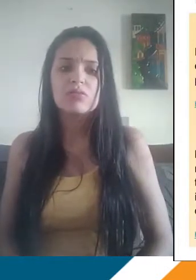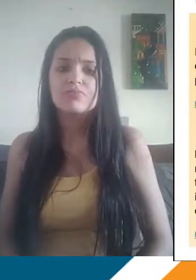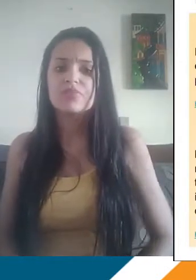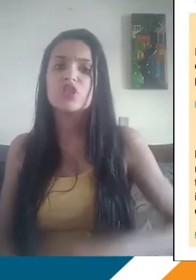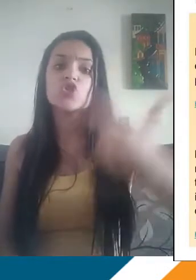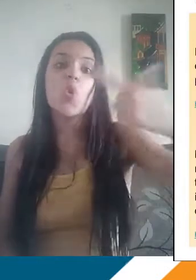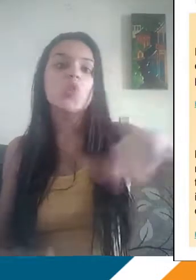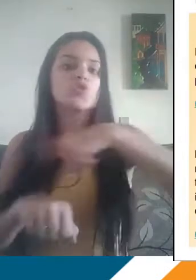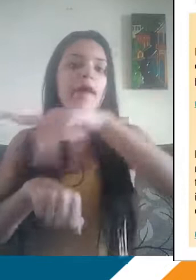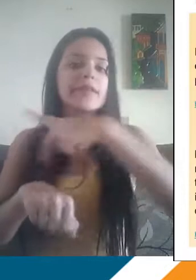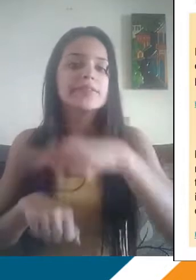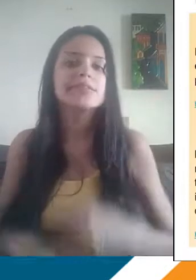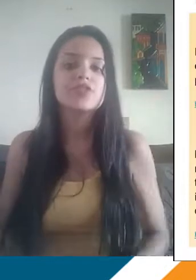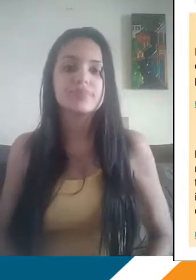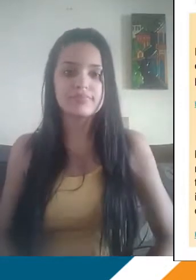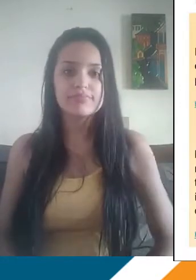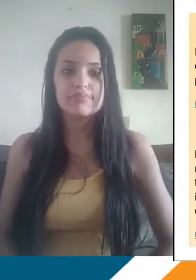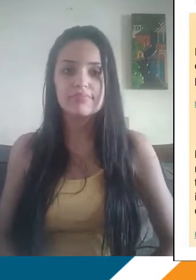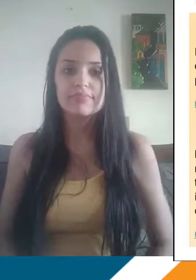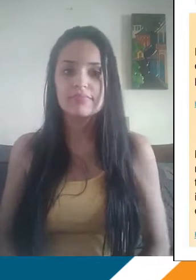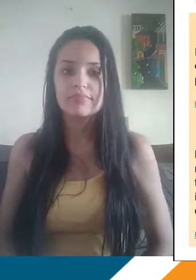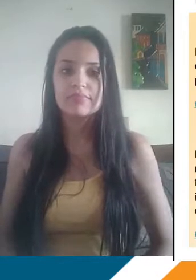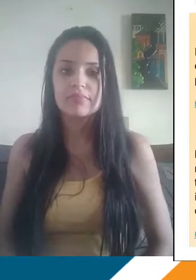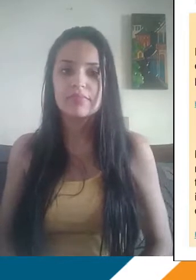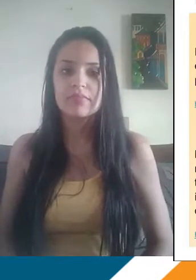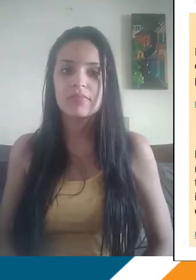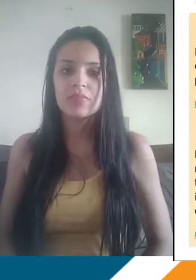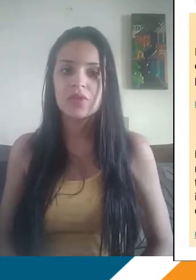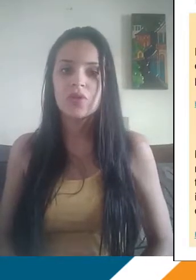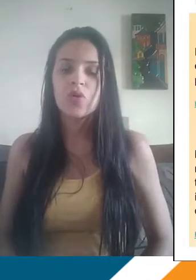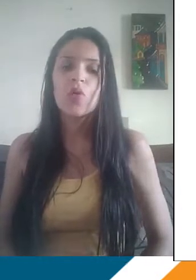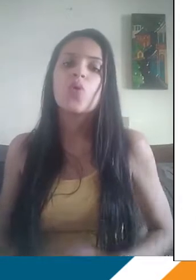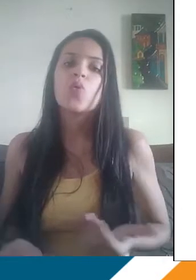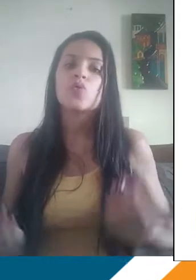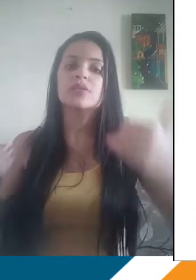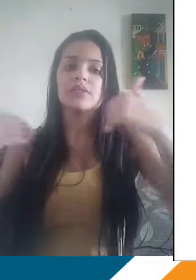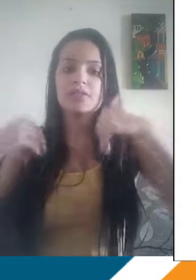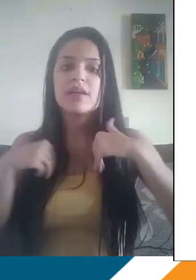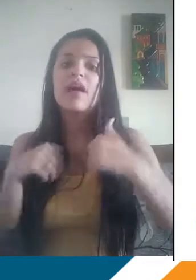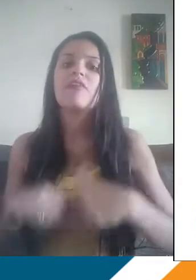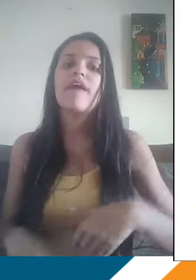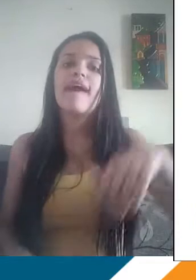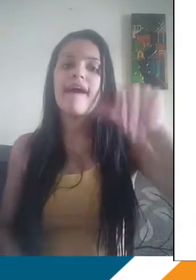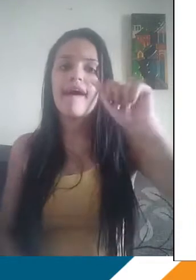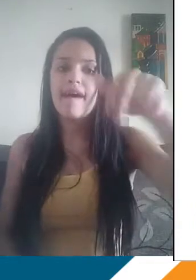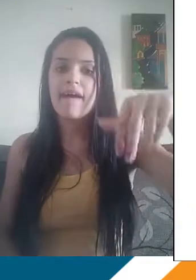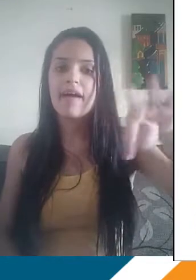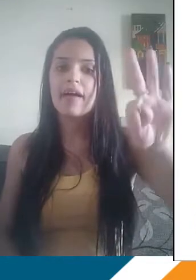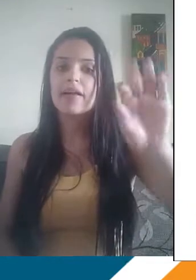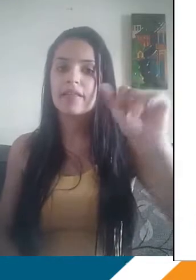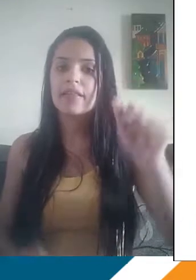estrangeira e tinham como símbolos a Anta e o Índio. Vamos conhecer agora